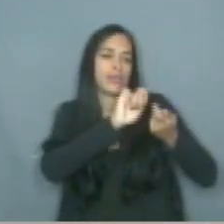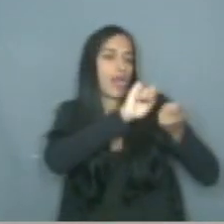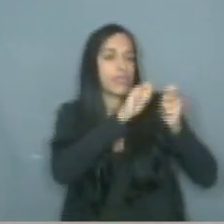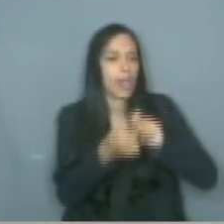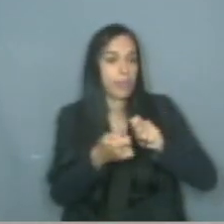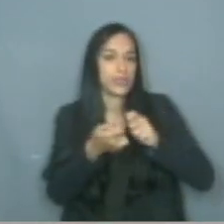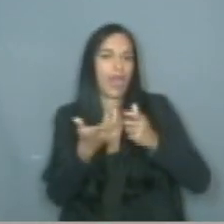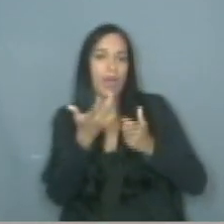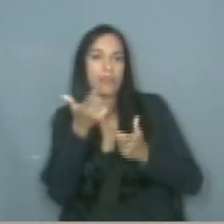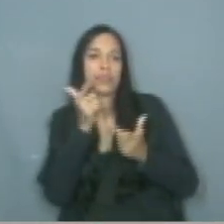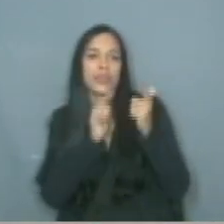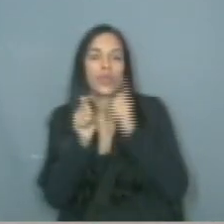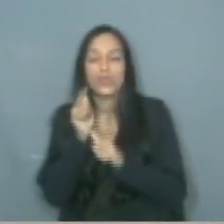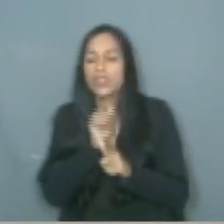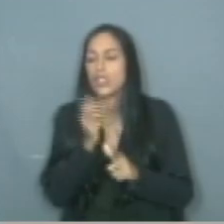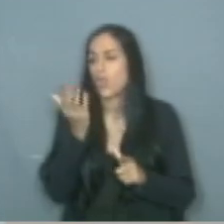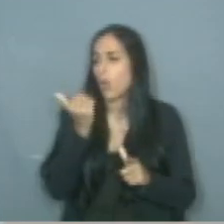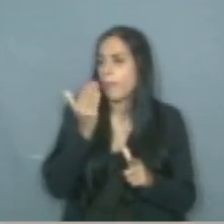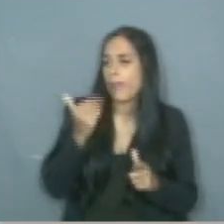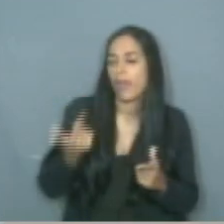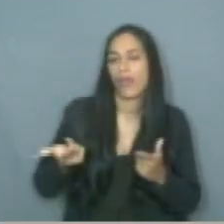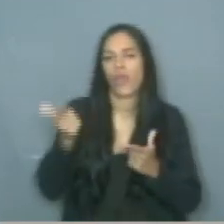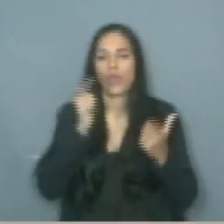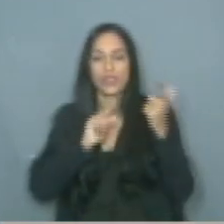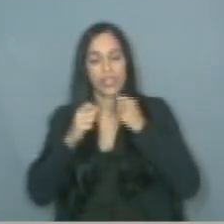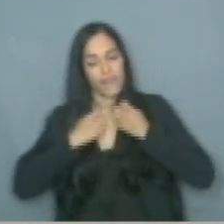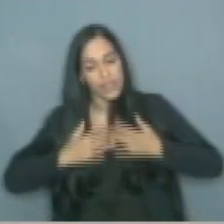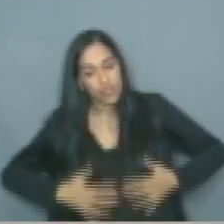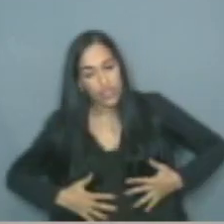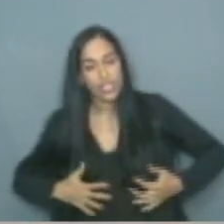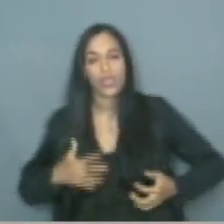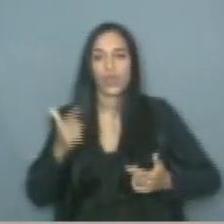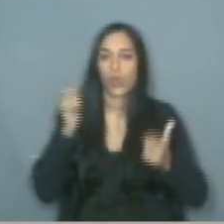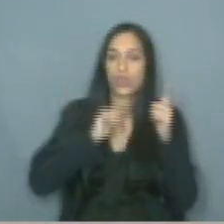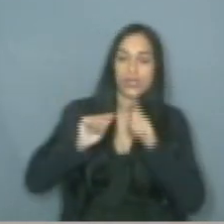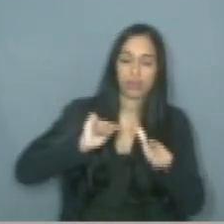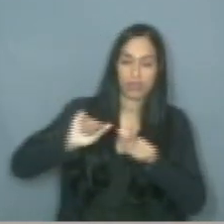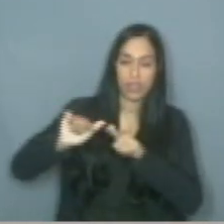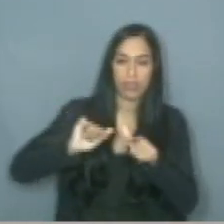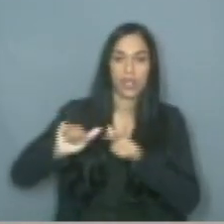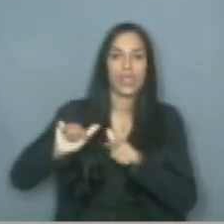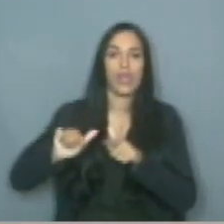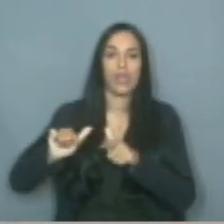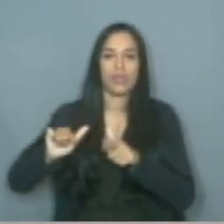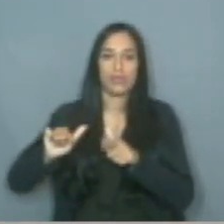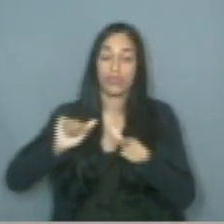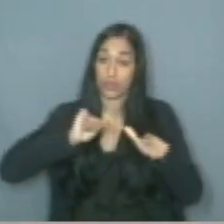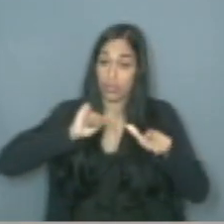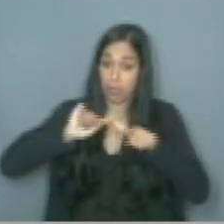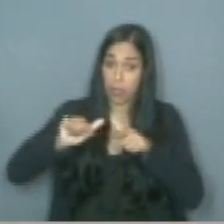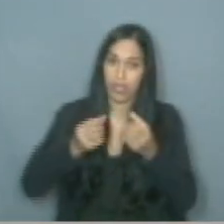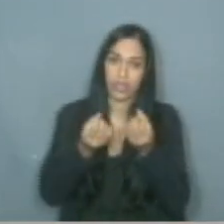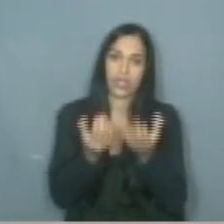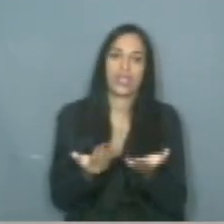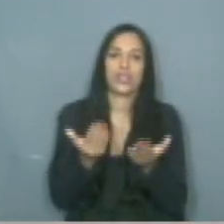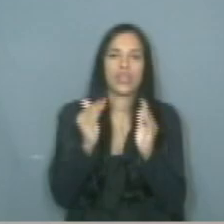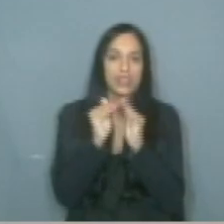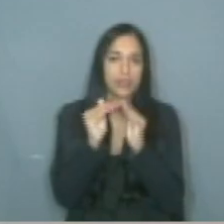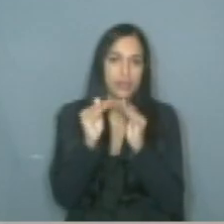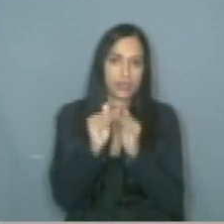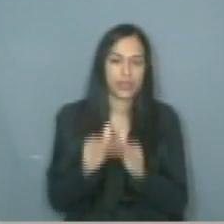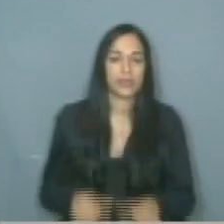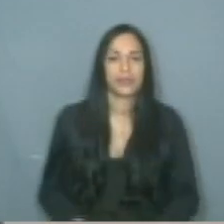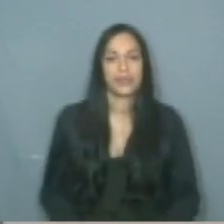se vestir. E o trabalho é isso, o trabalho faz com que as pessoas levem dignidade para as suas